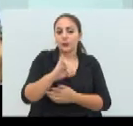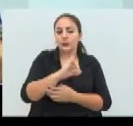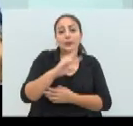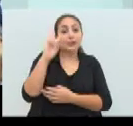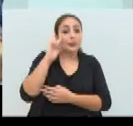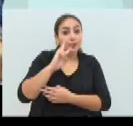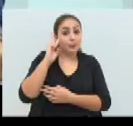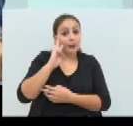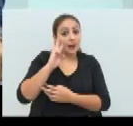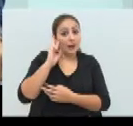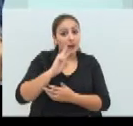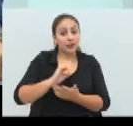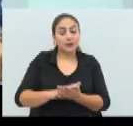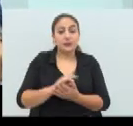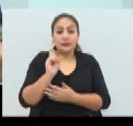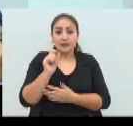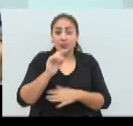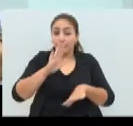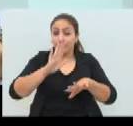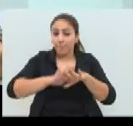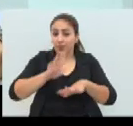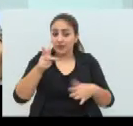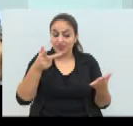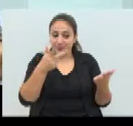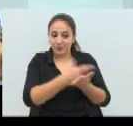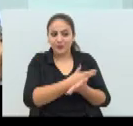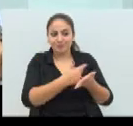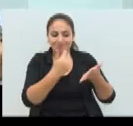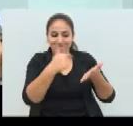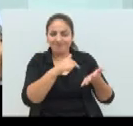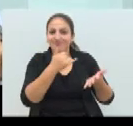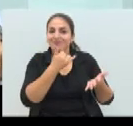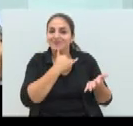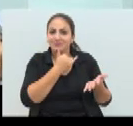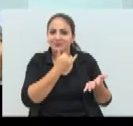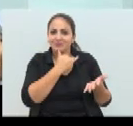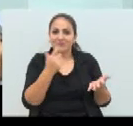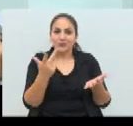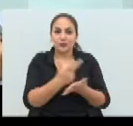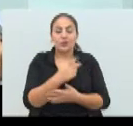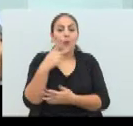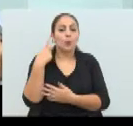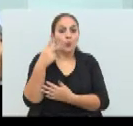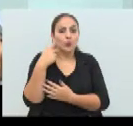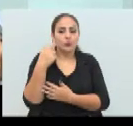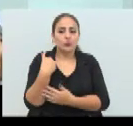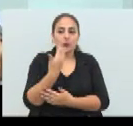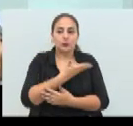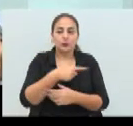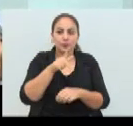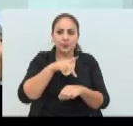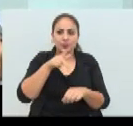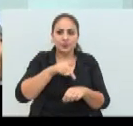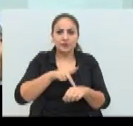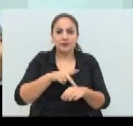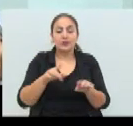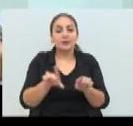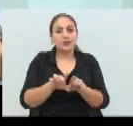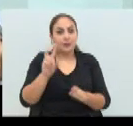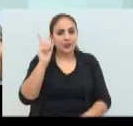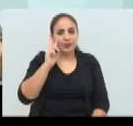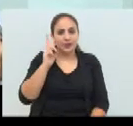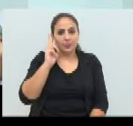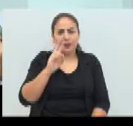lembrança desse fato triste que acontece na política do nosso país, e também para lembrar